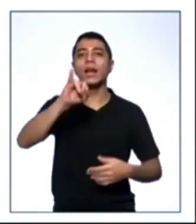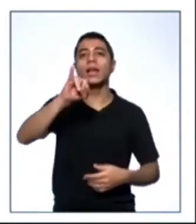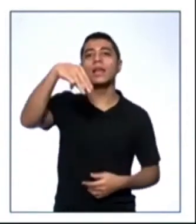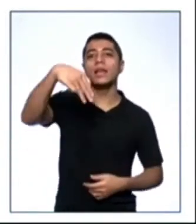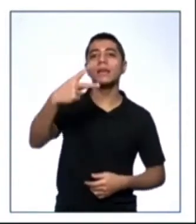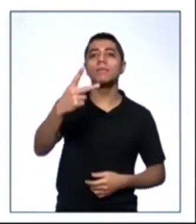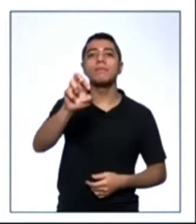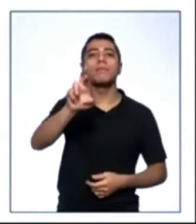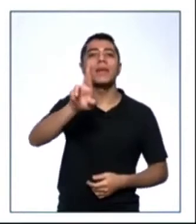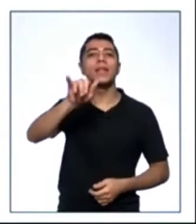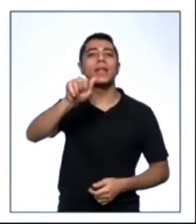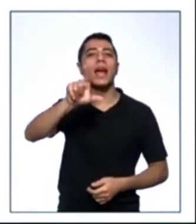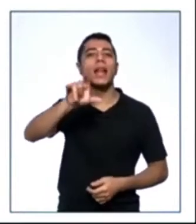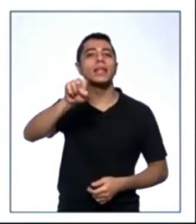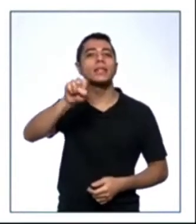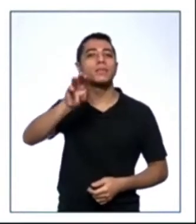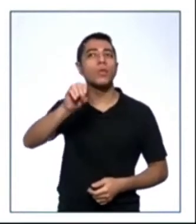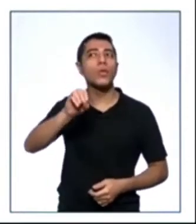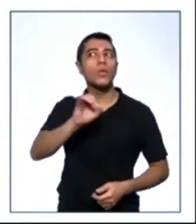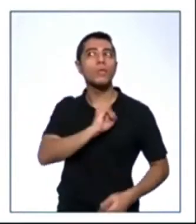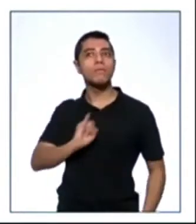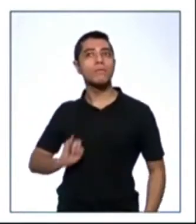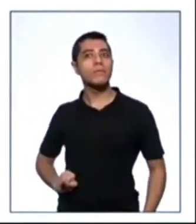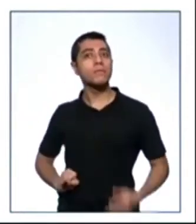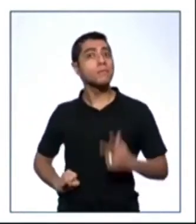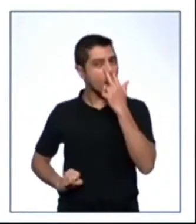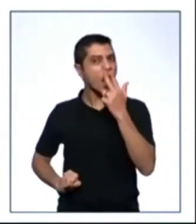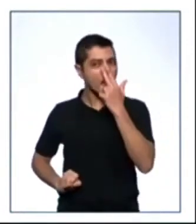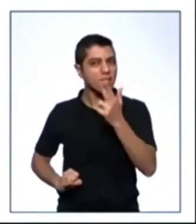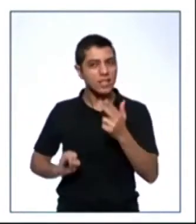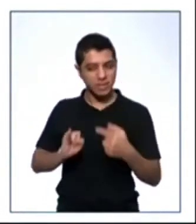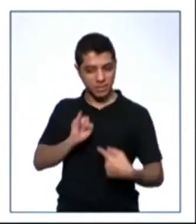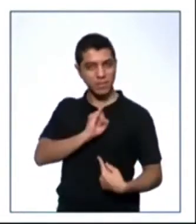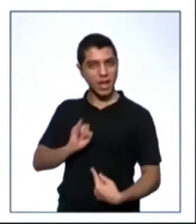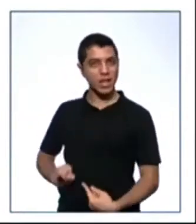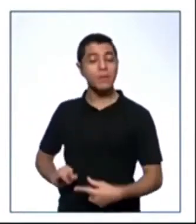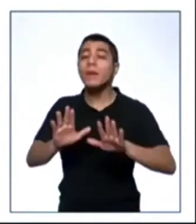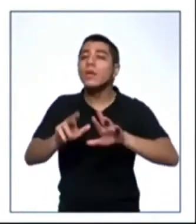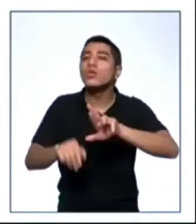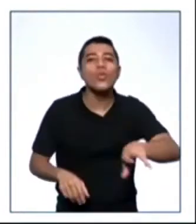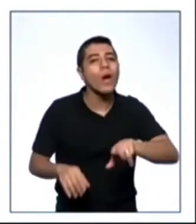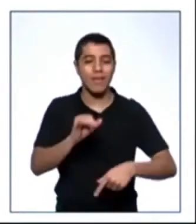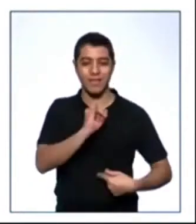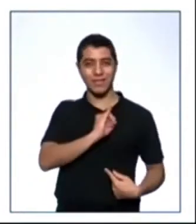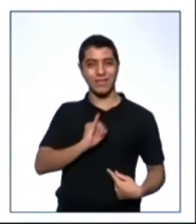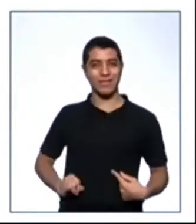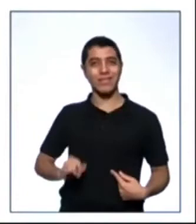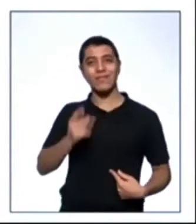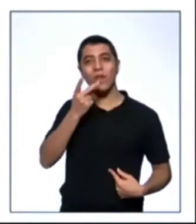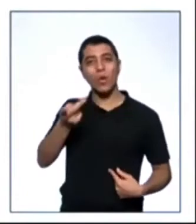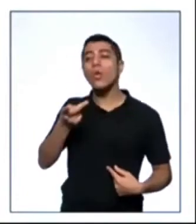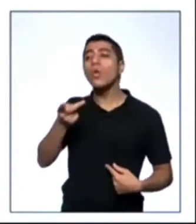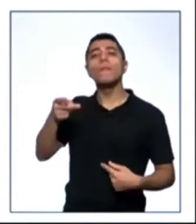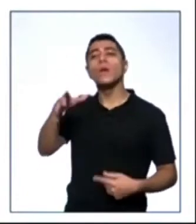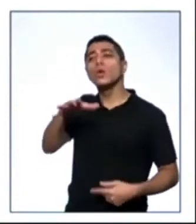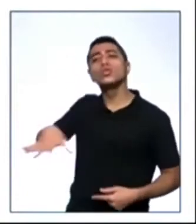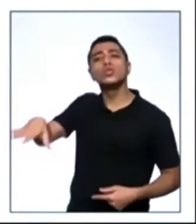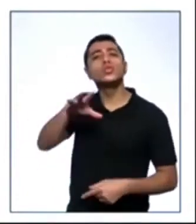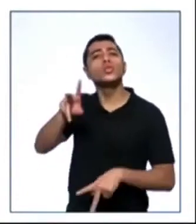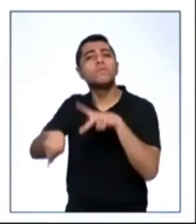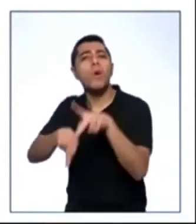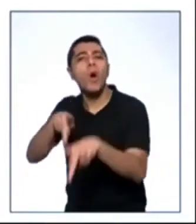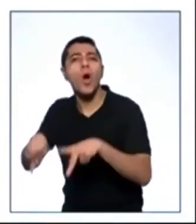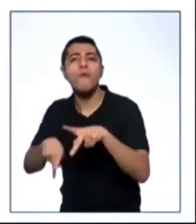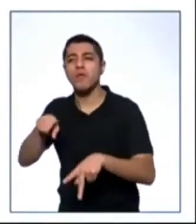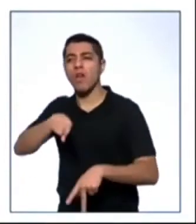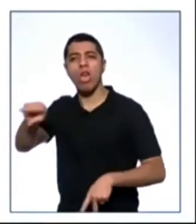pro imperialismo e falei, a D. Não, não é. Porque olha a segunda parte. Selvageria dos povos dominados. Mano, acabamos de trocar